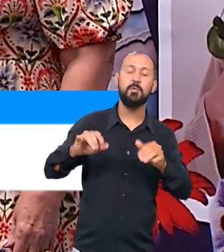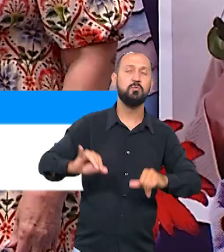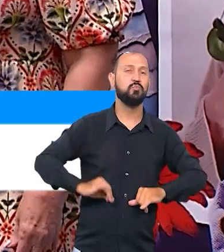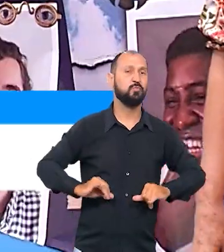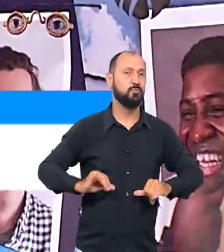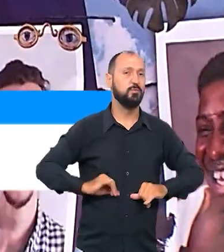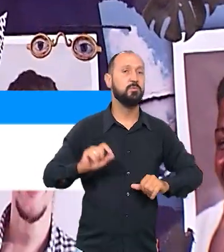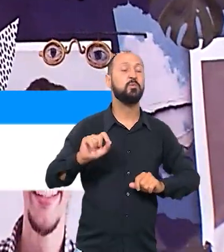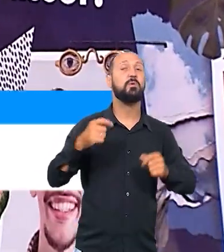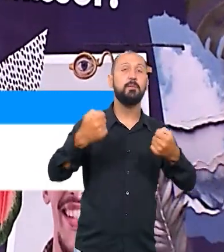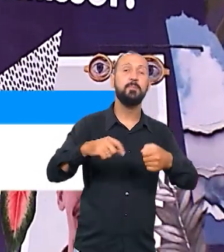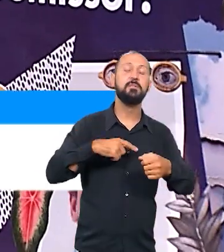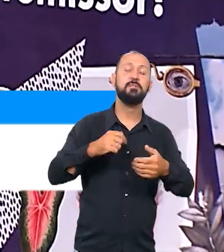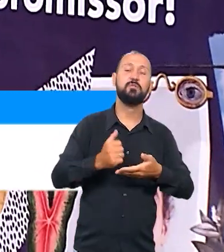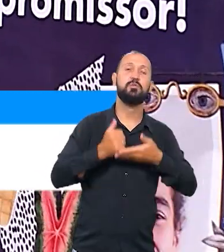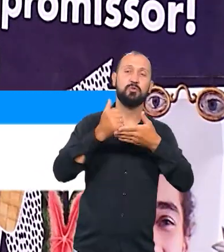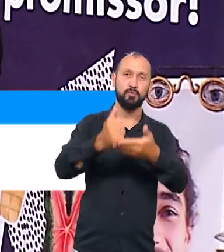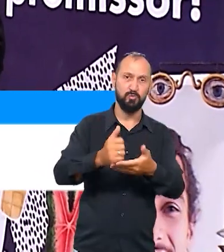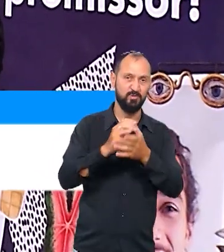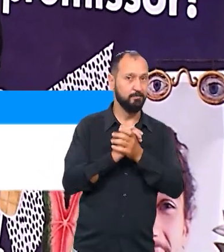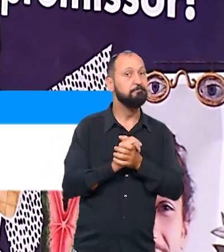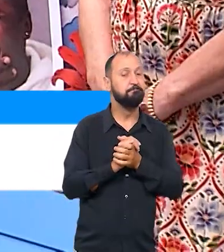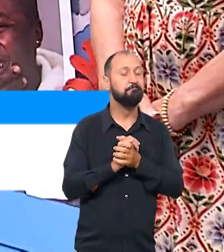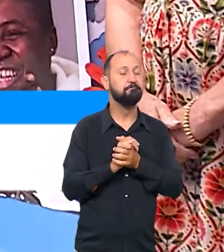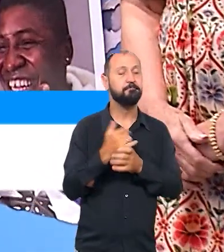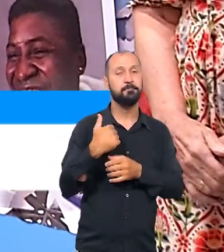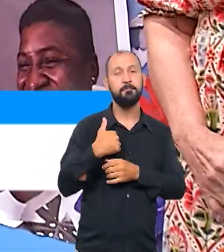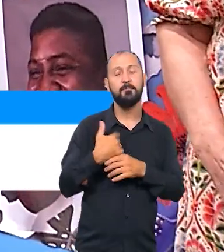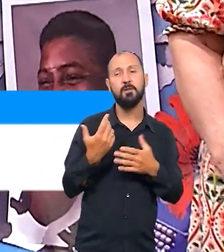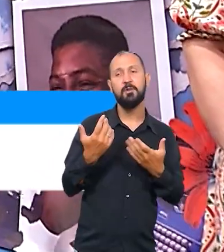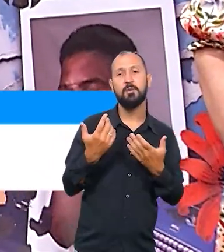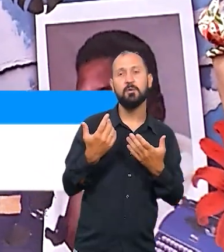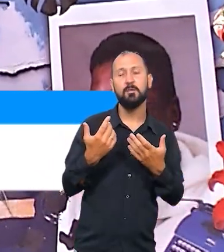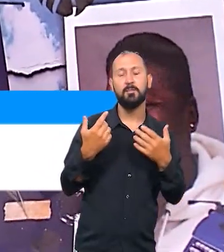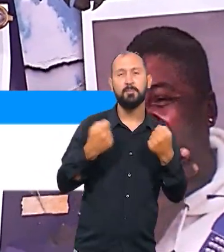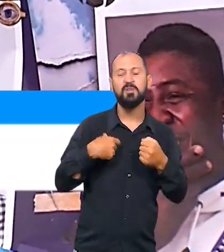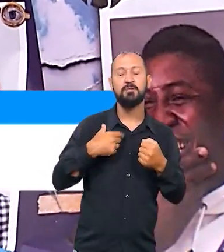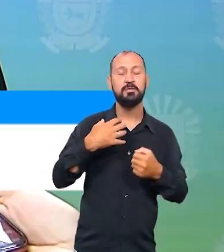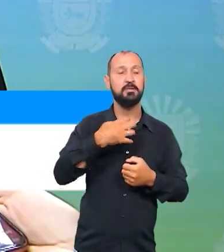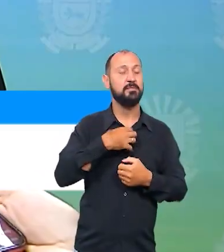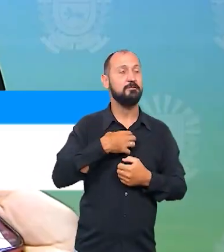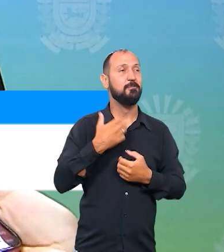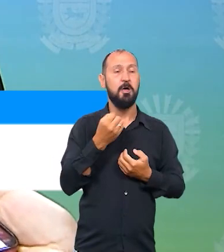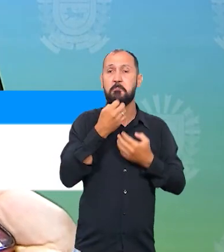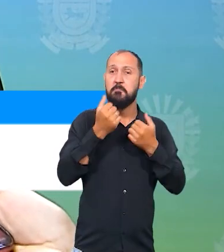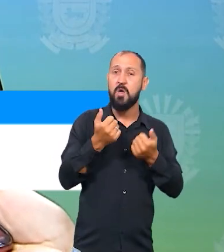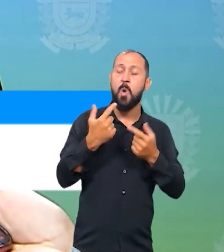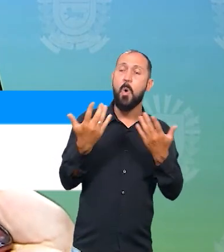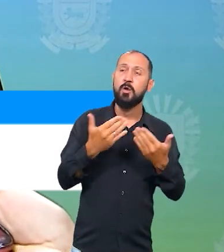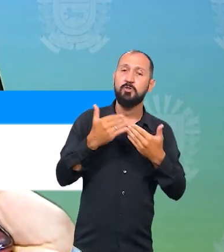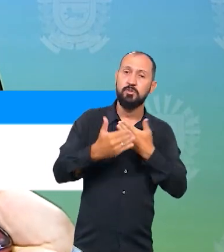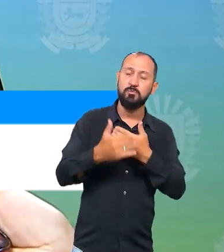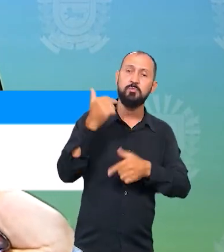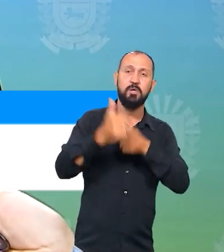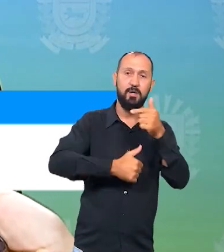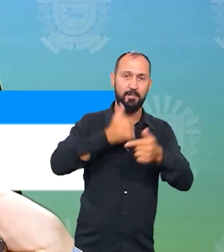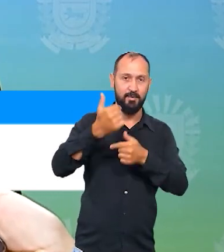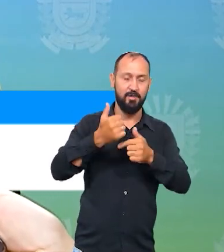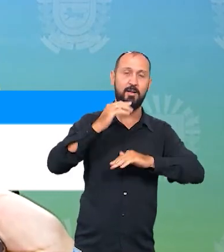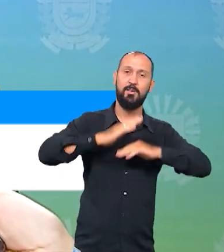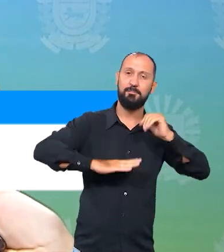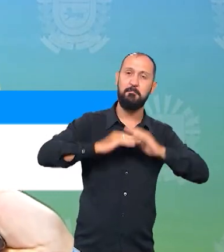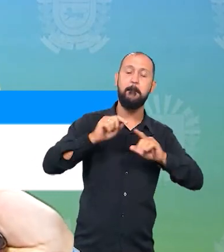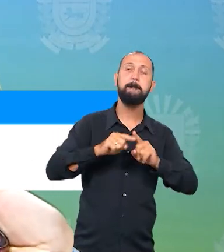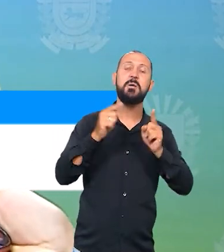com quem tem dores, sofrimentos, com quem precisa de ajuda. Então eu me sinto assim totalmente